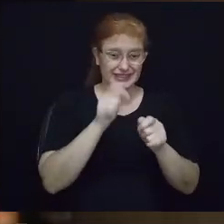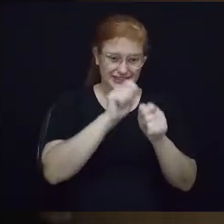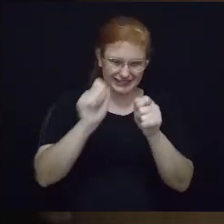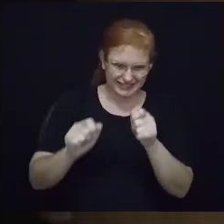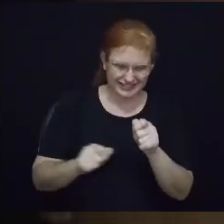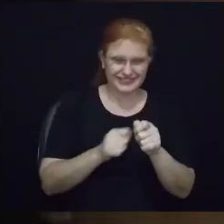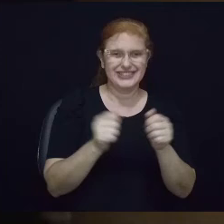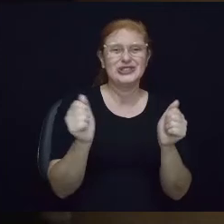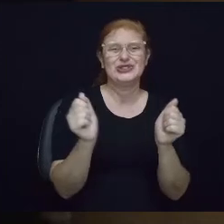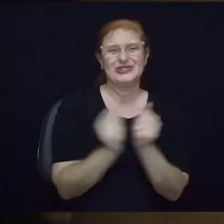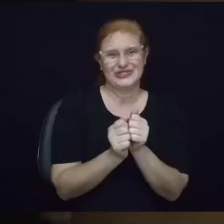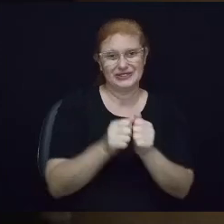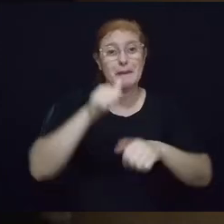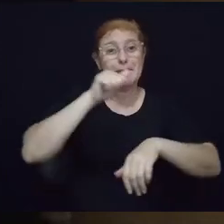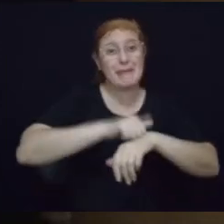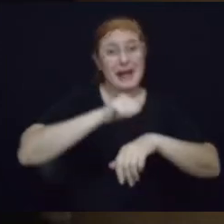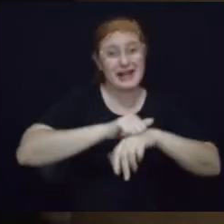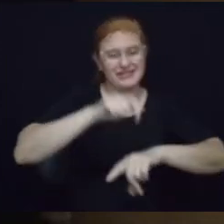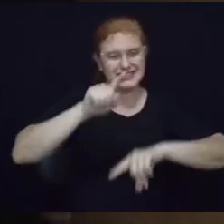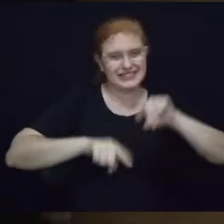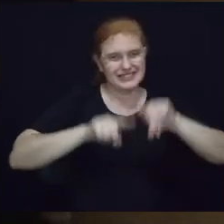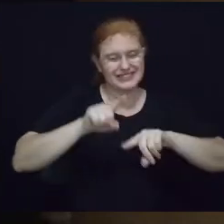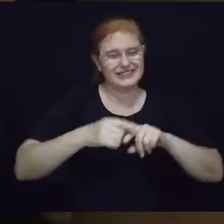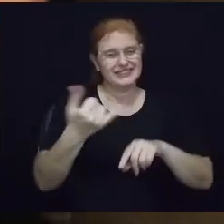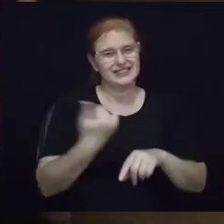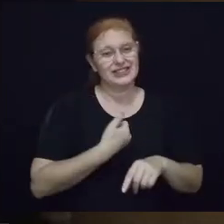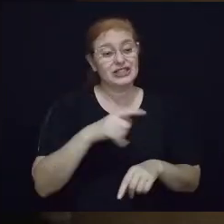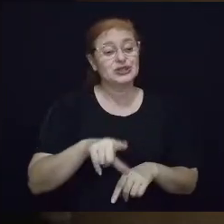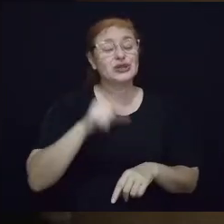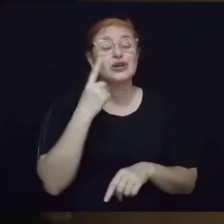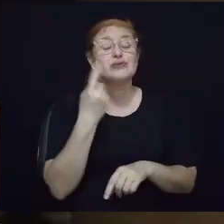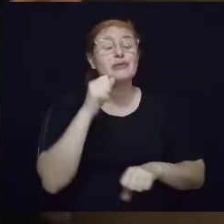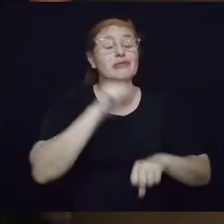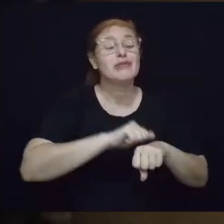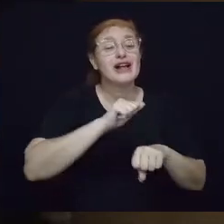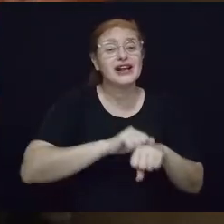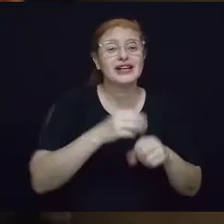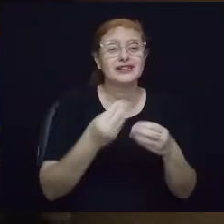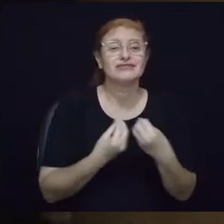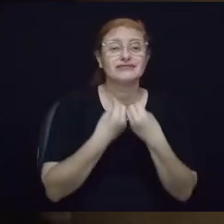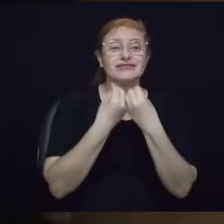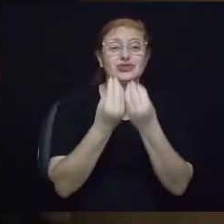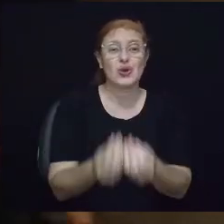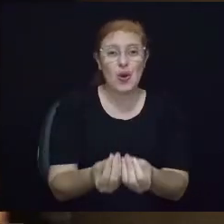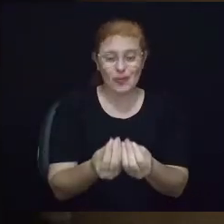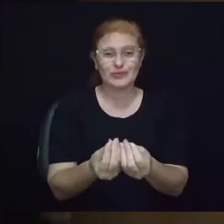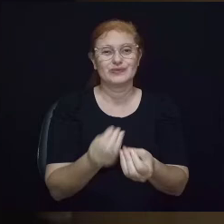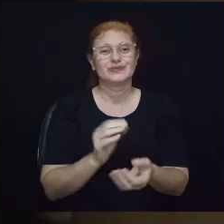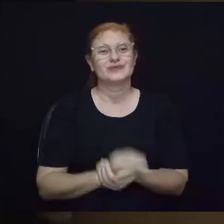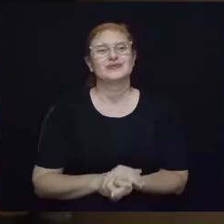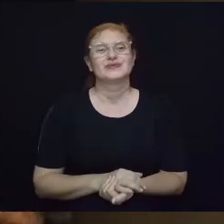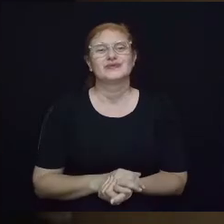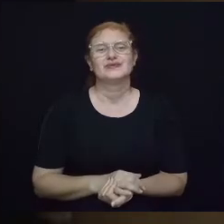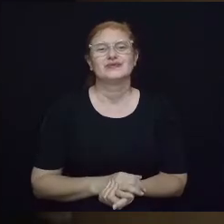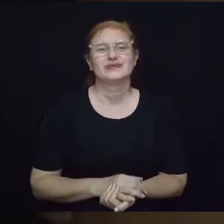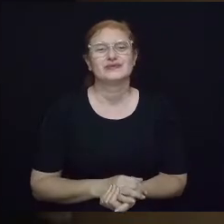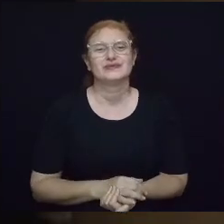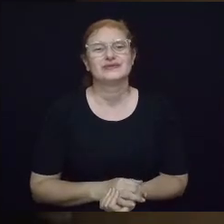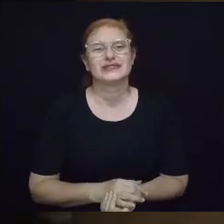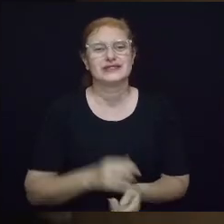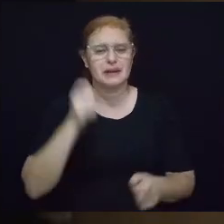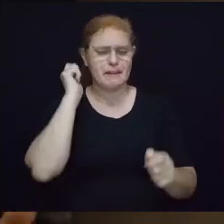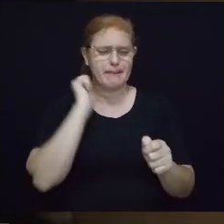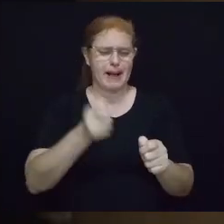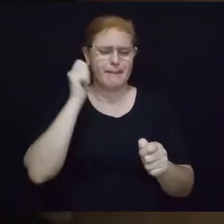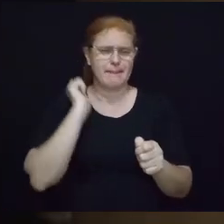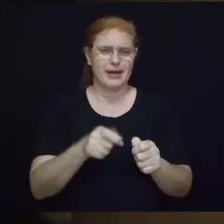Chico Stockinger. E ele me disse, escolhe uma pedra aí, te dou essa ponteira, essa marreta,